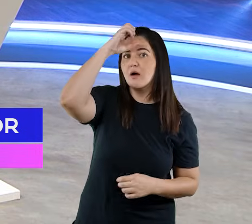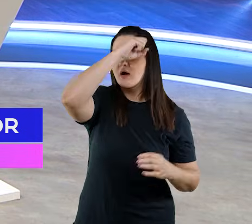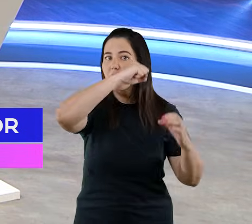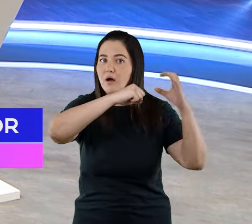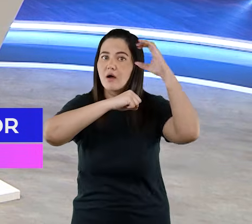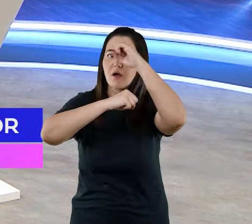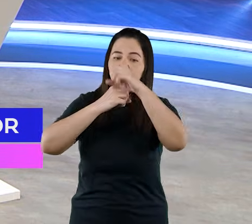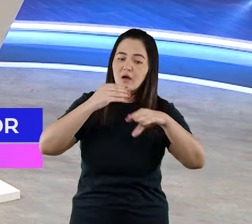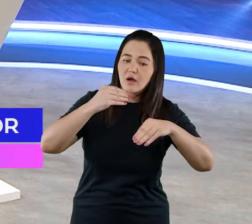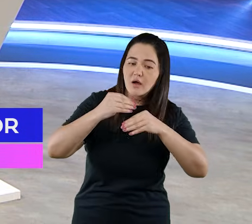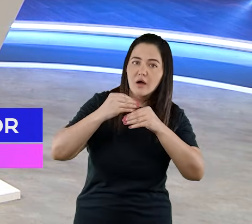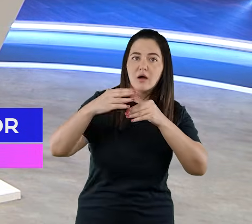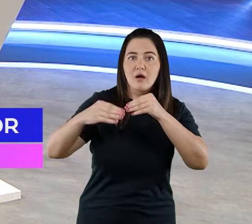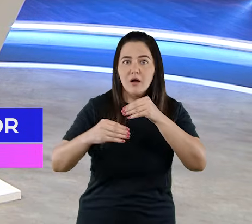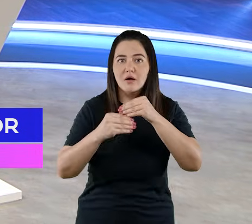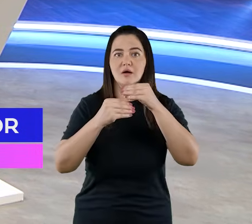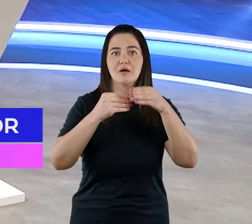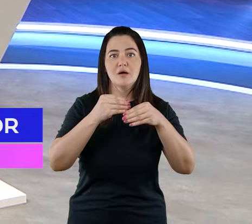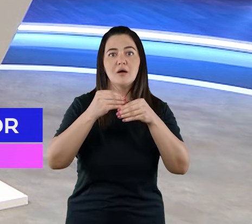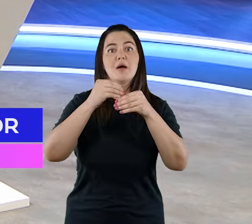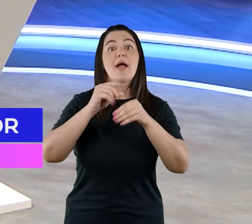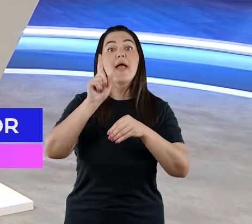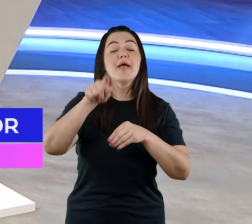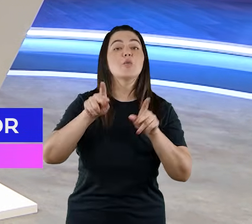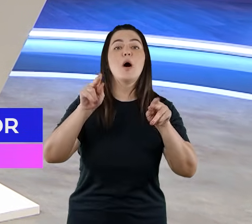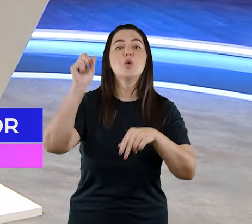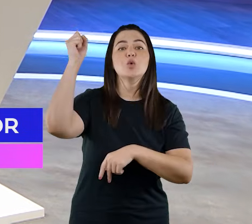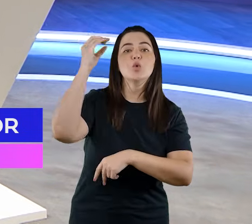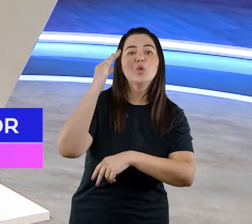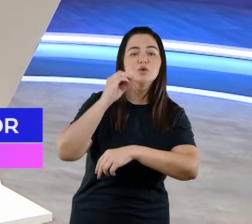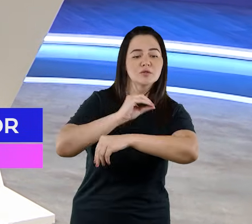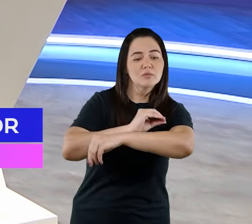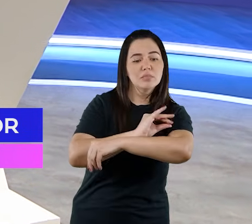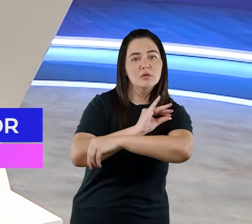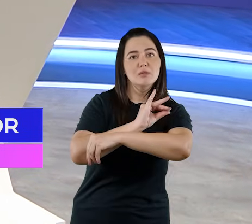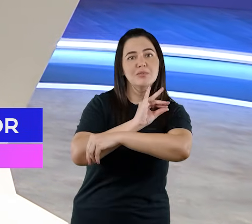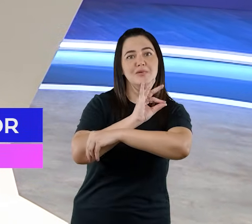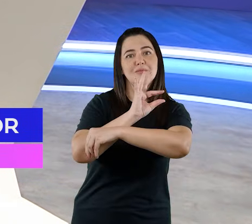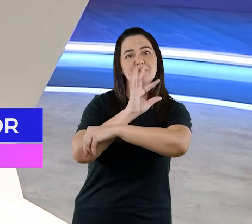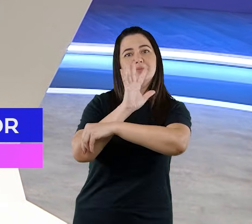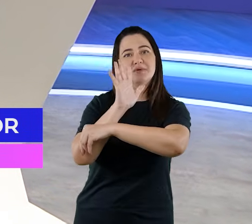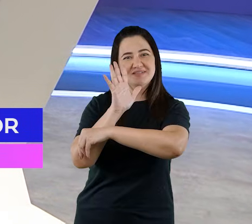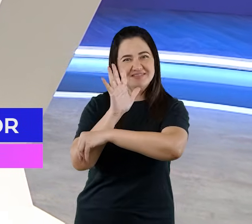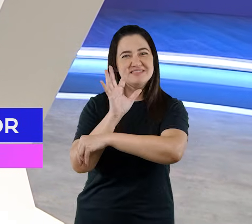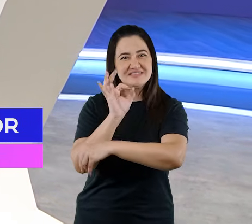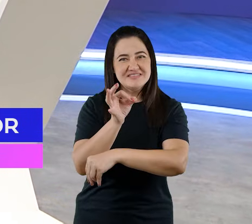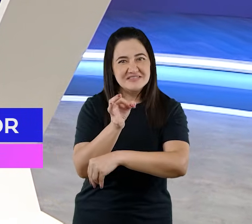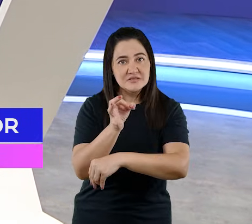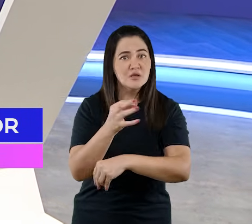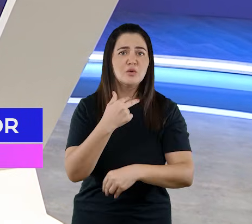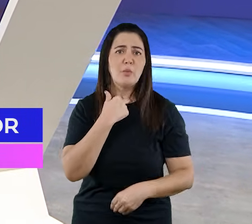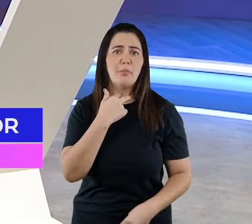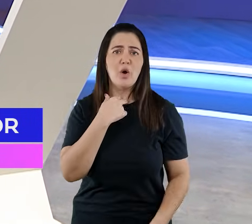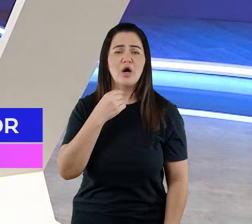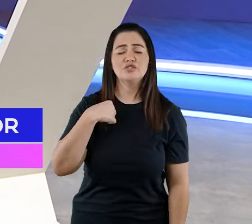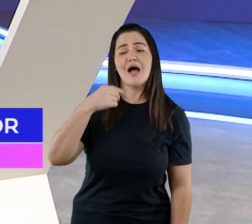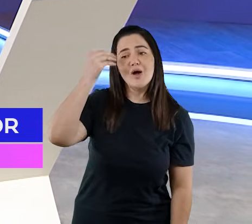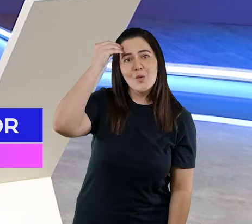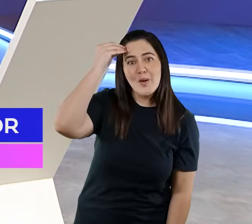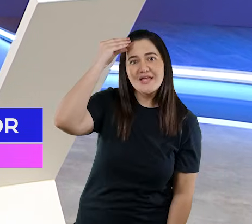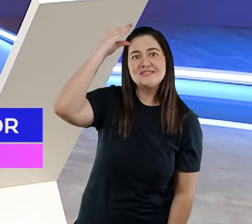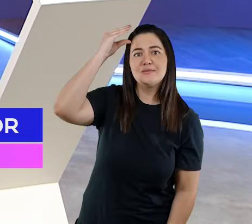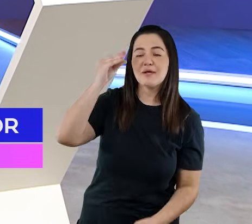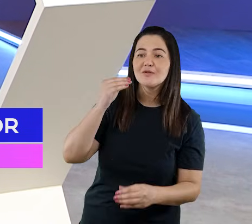espírito que se levanta para falar em nome do Senhor, ele precisa estar condizente com aquele que se